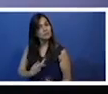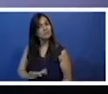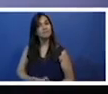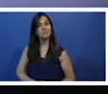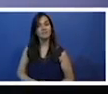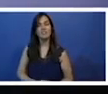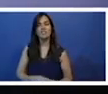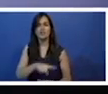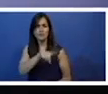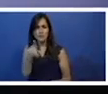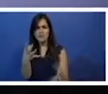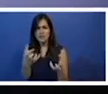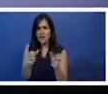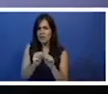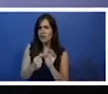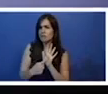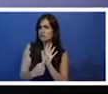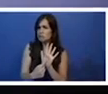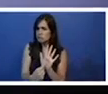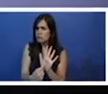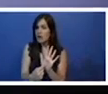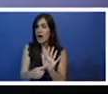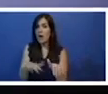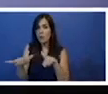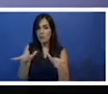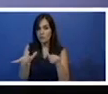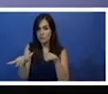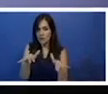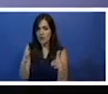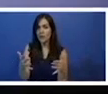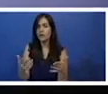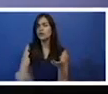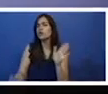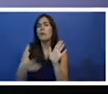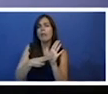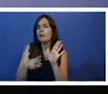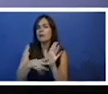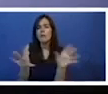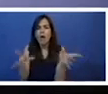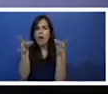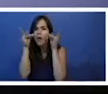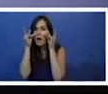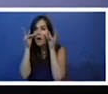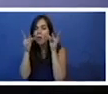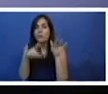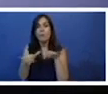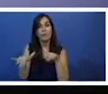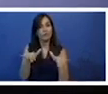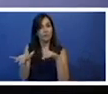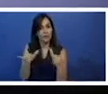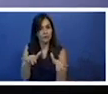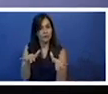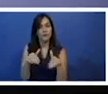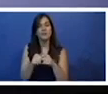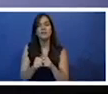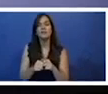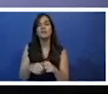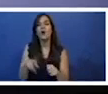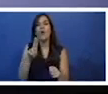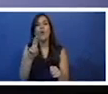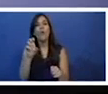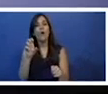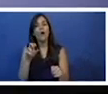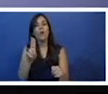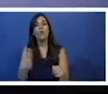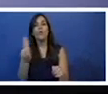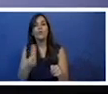em evidência a ação, chamar a atenção mesmo para esse tipo de ação verbal, usa-se o